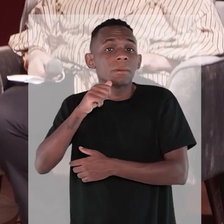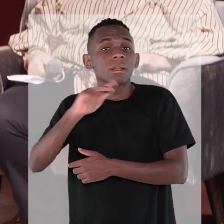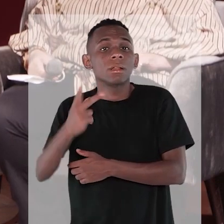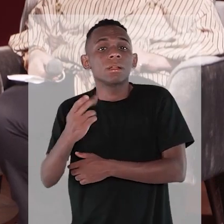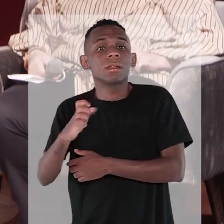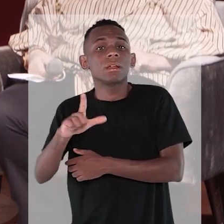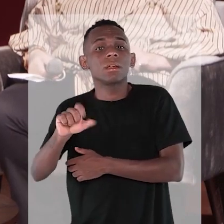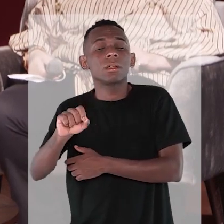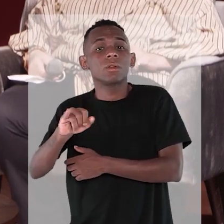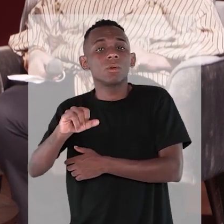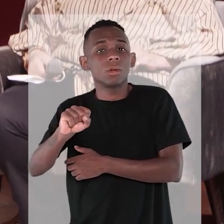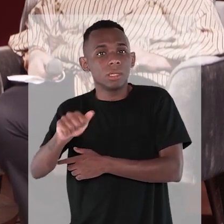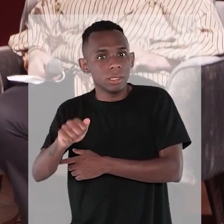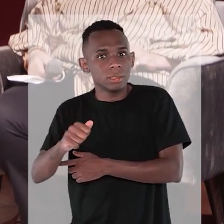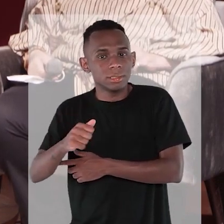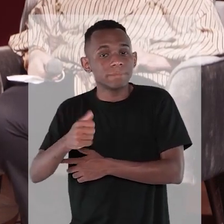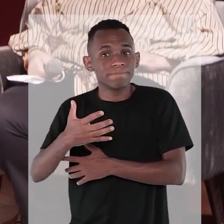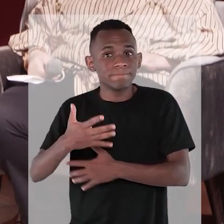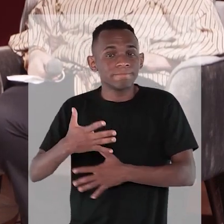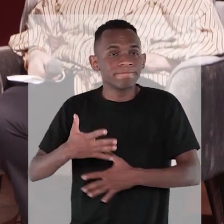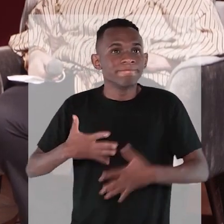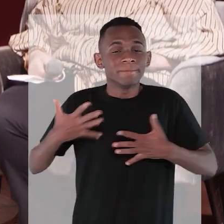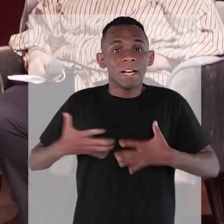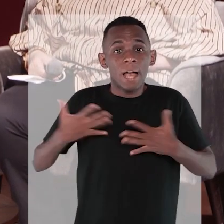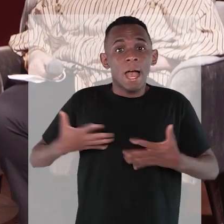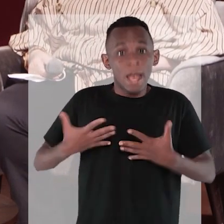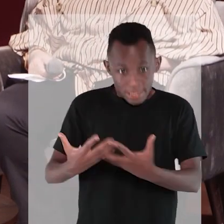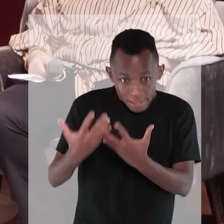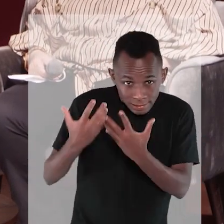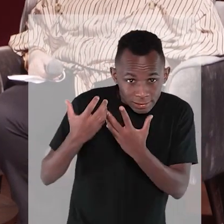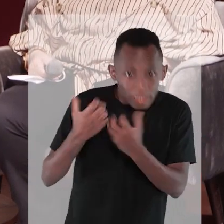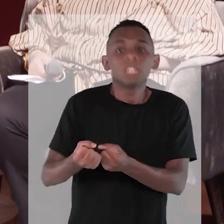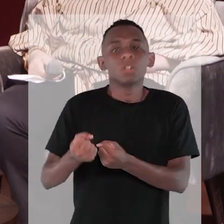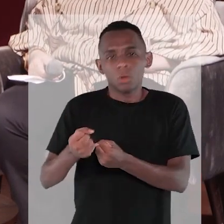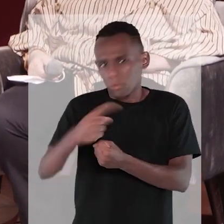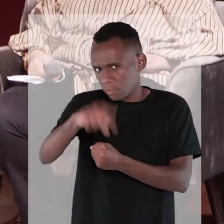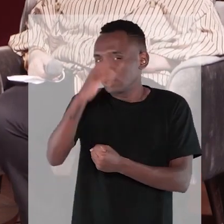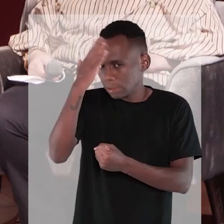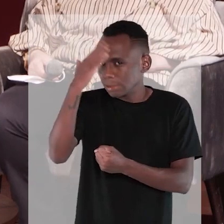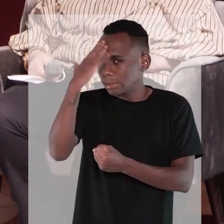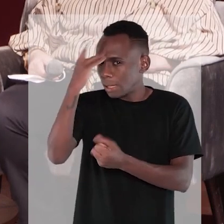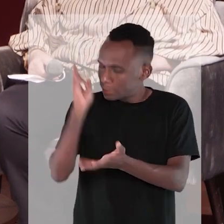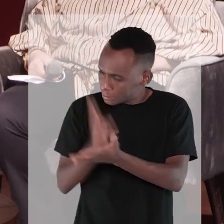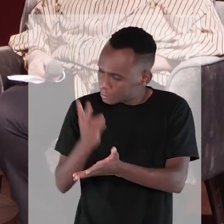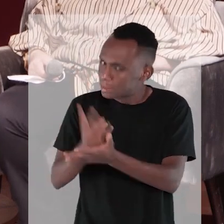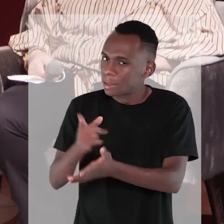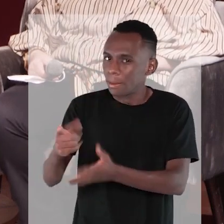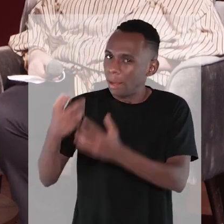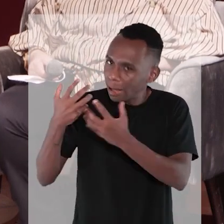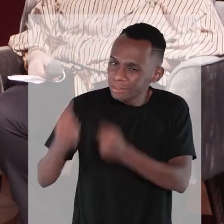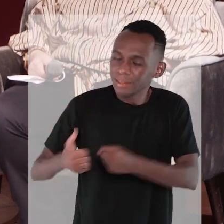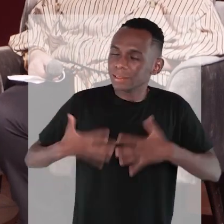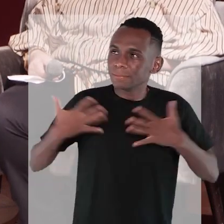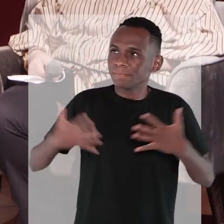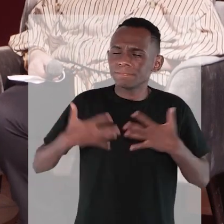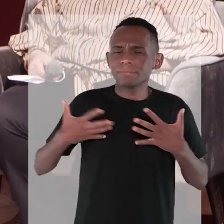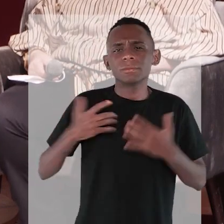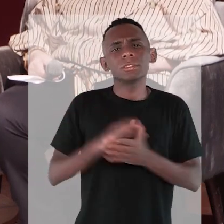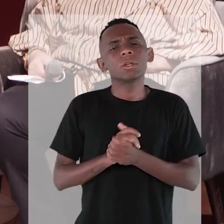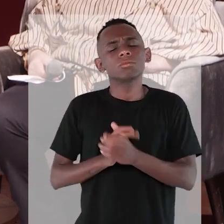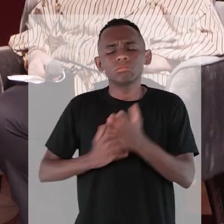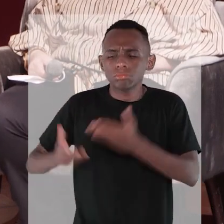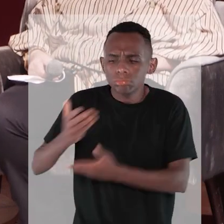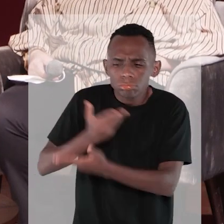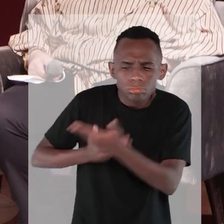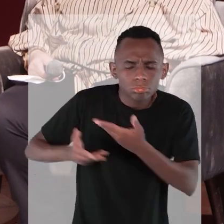sempre, os que aqui conhecem a Heloísa sabem que a Heloísa se anima sempre, né, então ela, né, enfim, falou, olha, quem sabe, né, enfim,